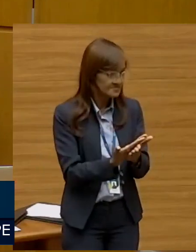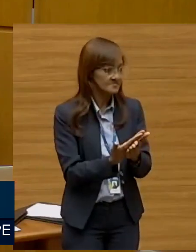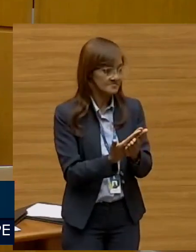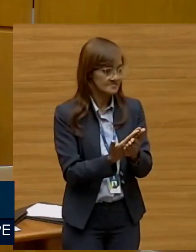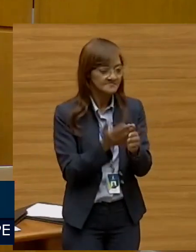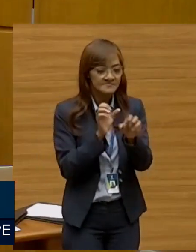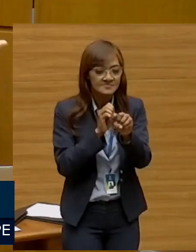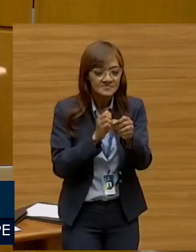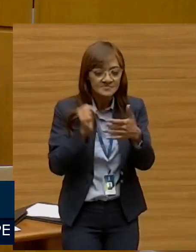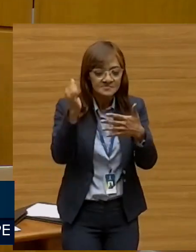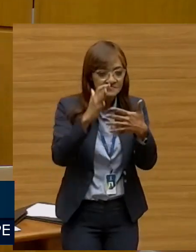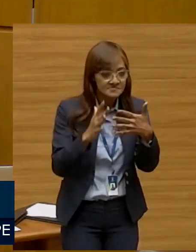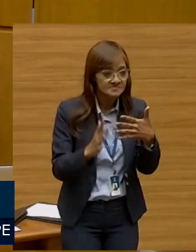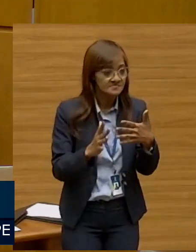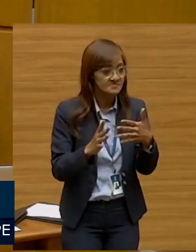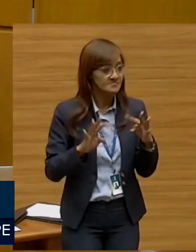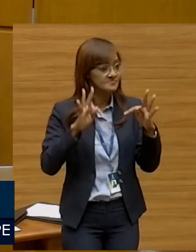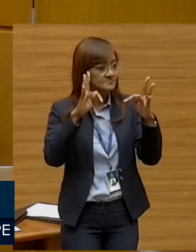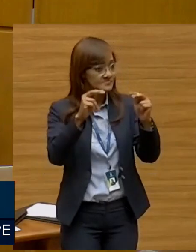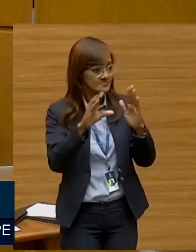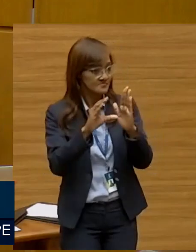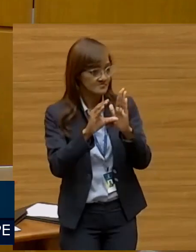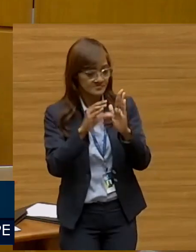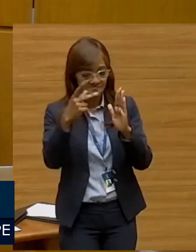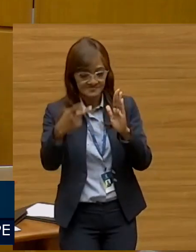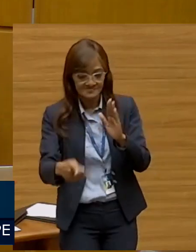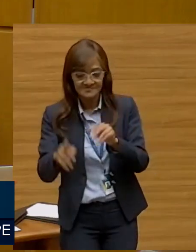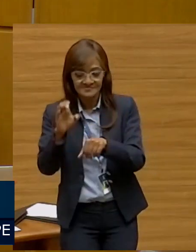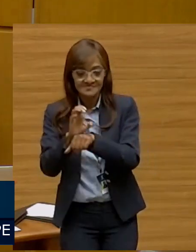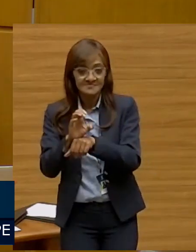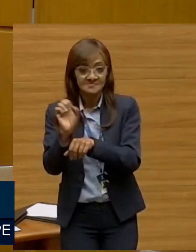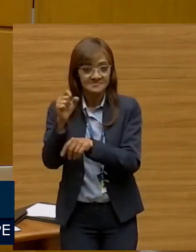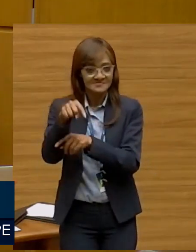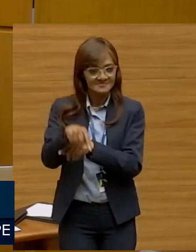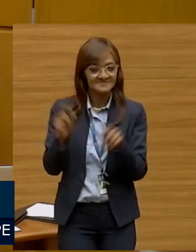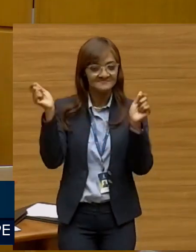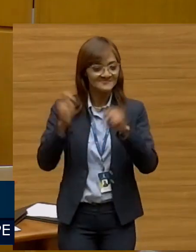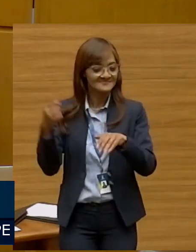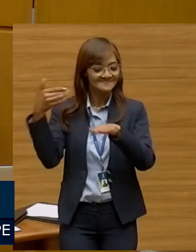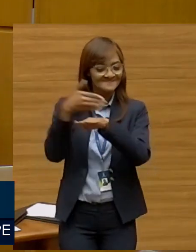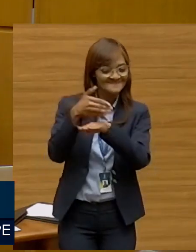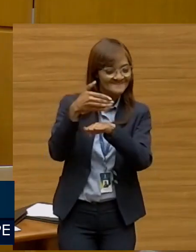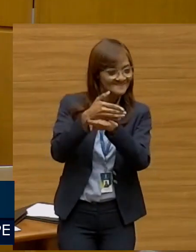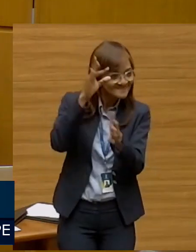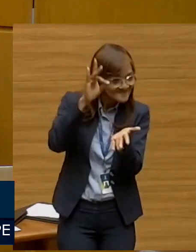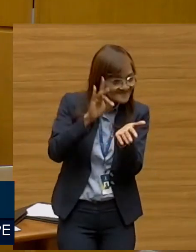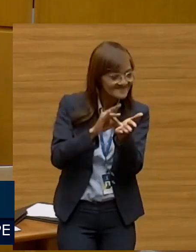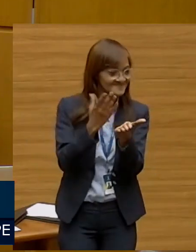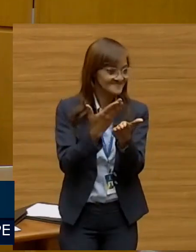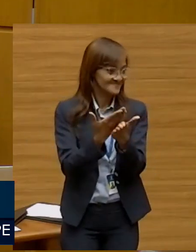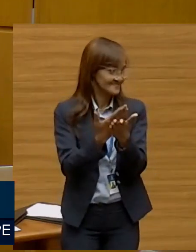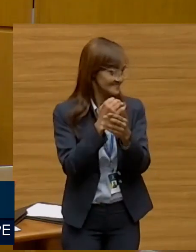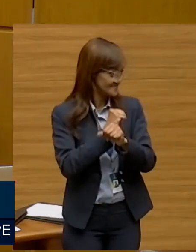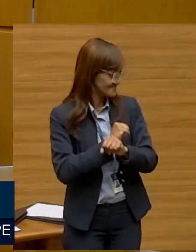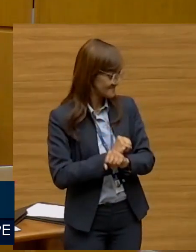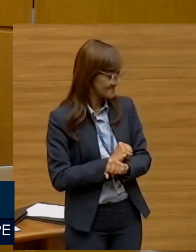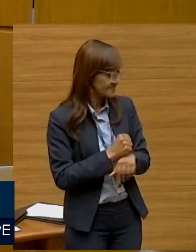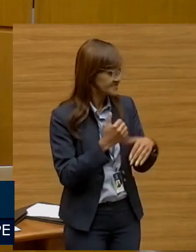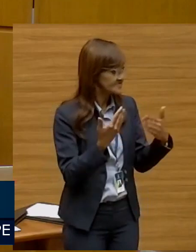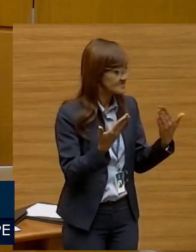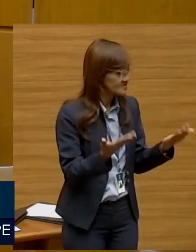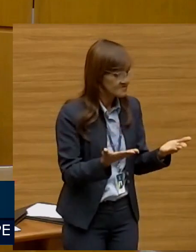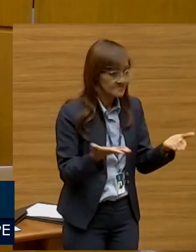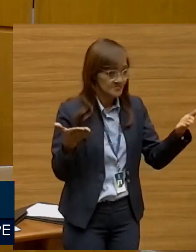filhos e a comunidade surda do estado de Sergipe pudessem acessar essa escola de forma do ensino regular, né, com